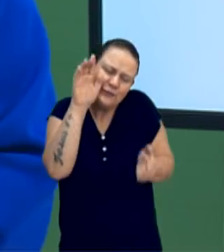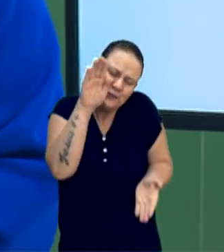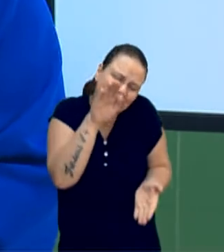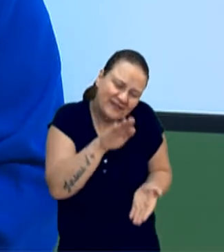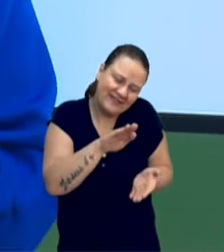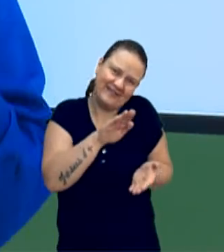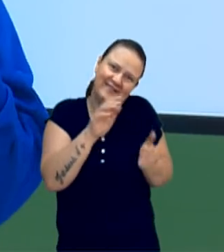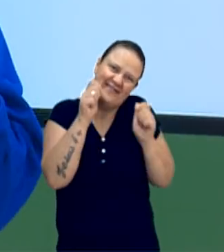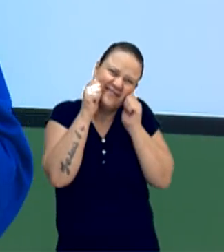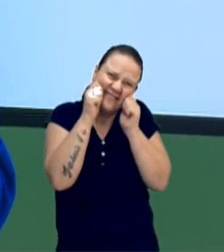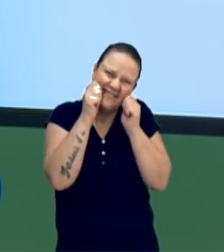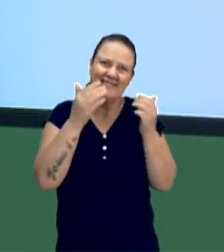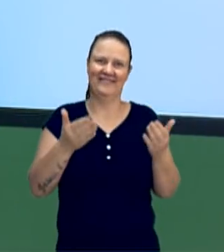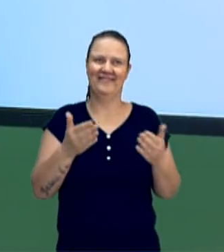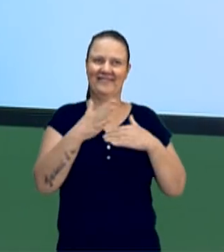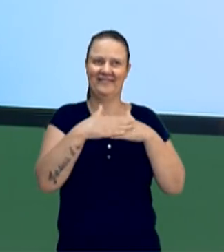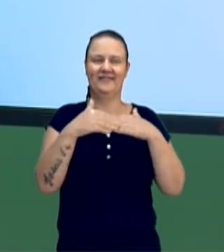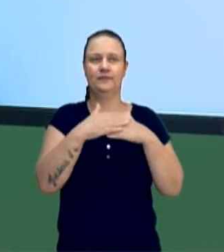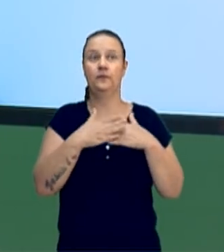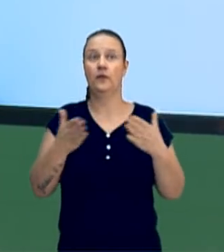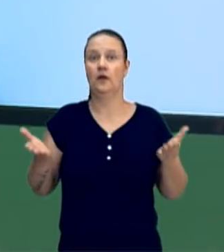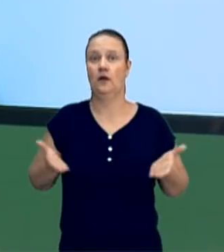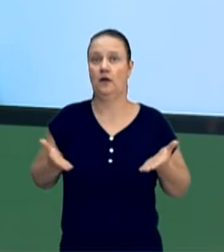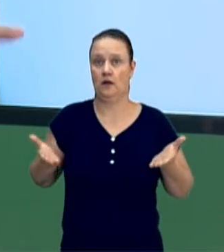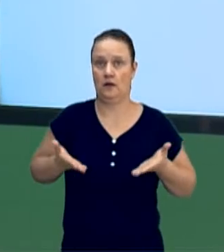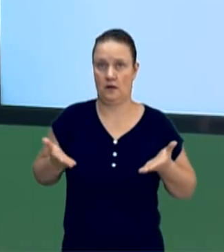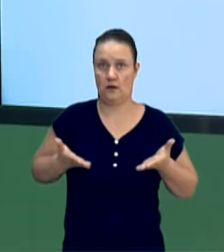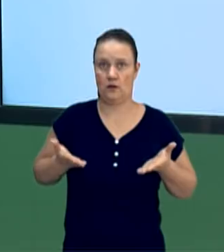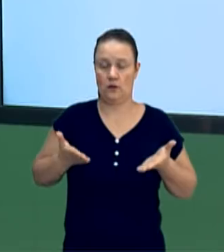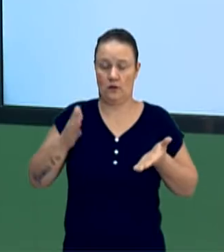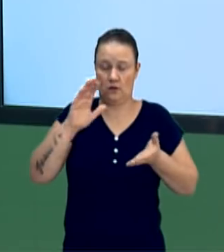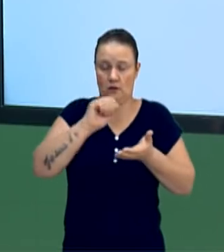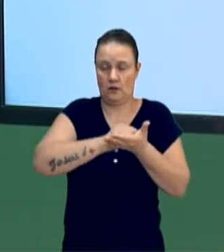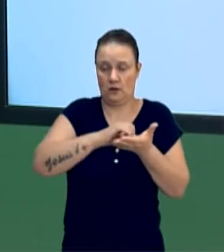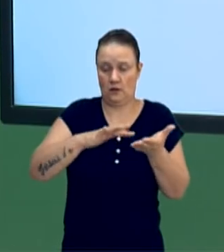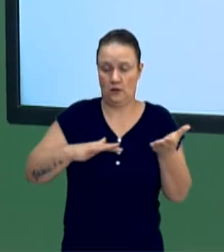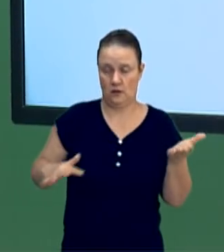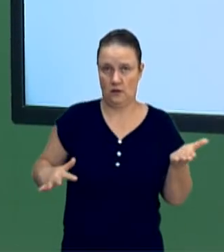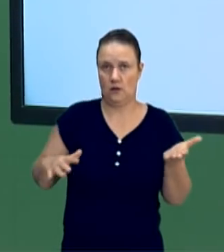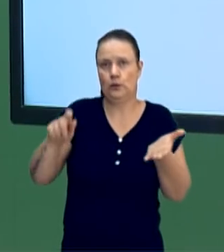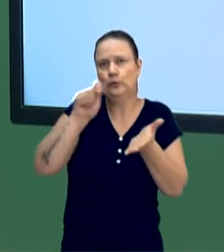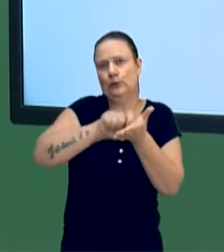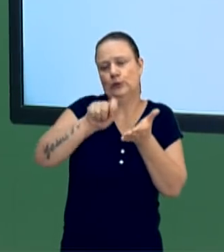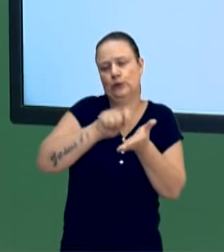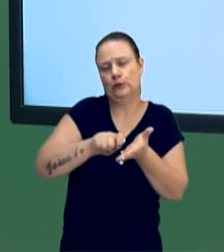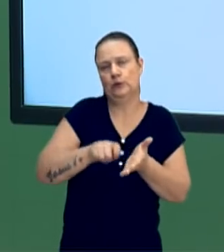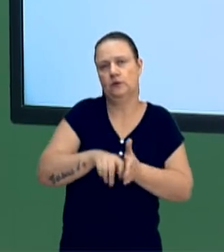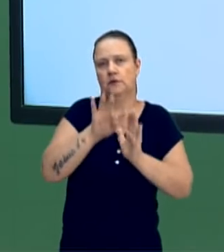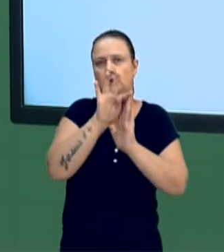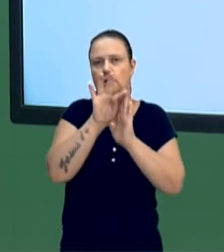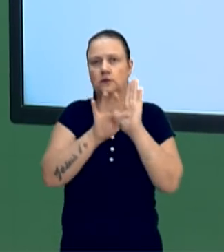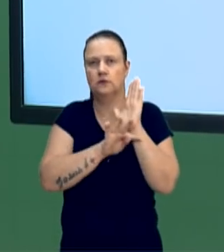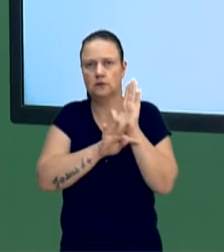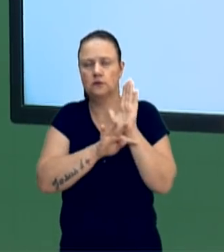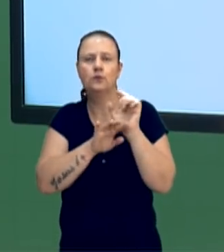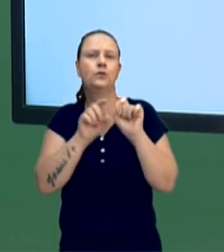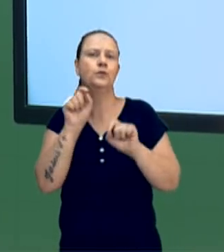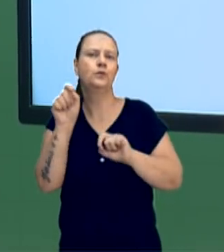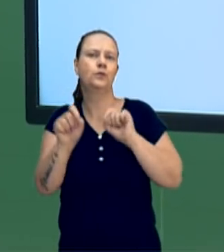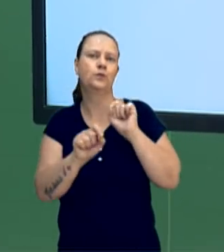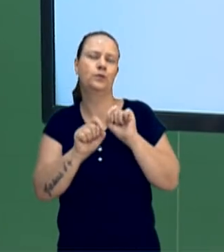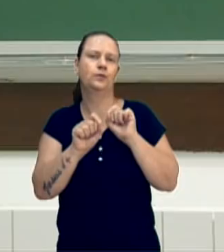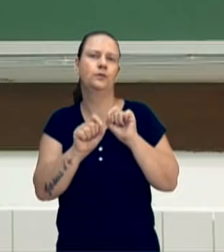Agora, pessoal, vou deixar para vocês essa produção de texto aqui. Tudo bem? Essa produção